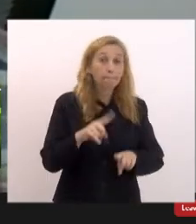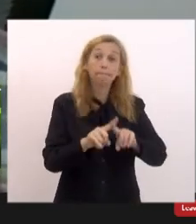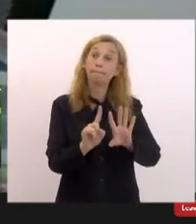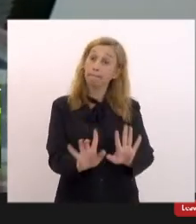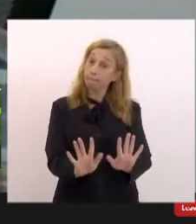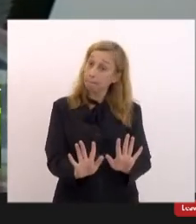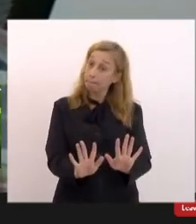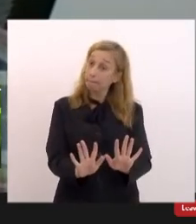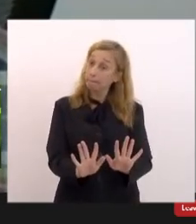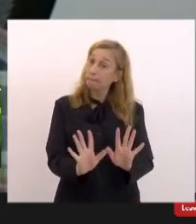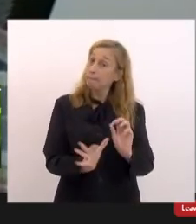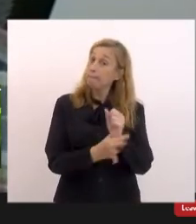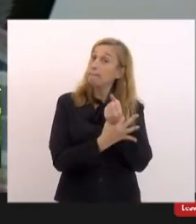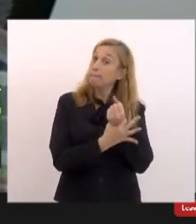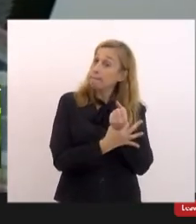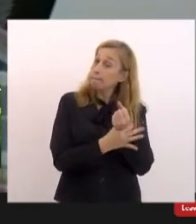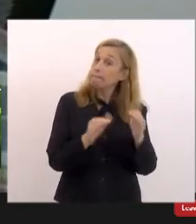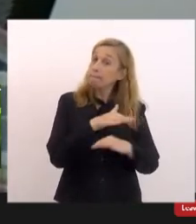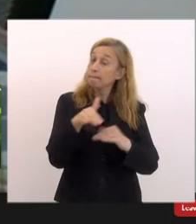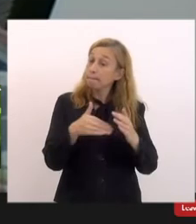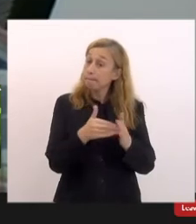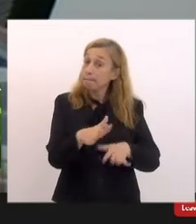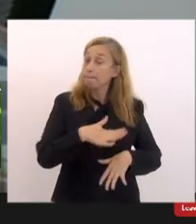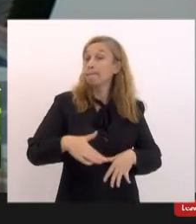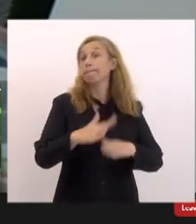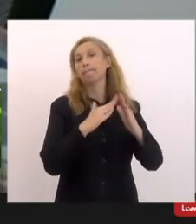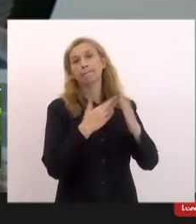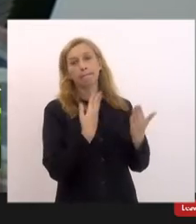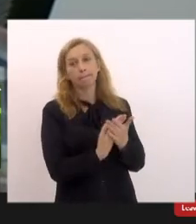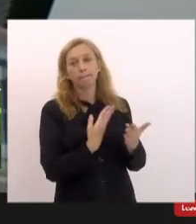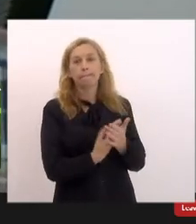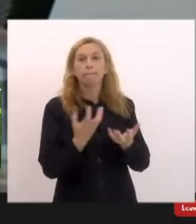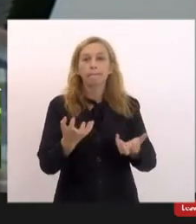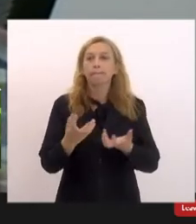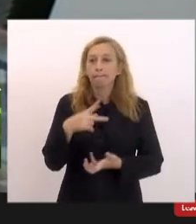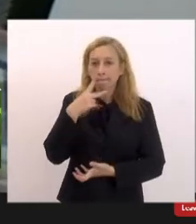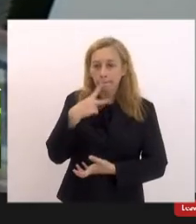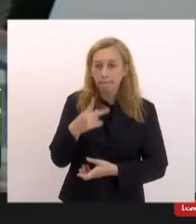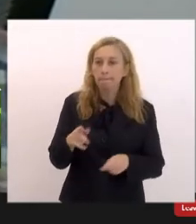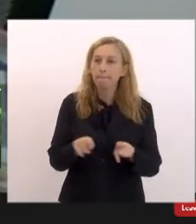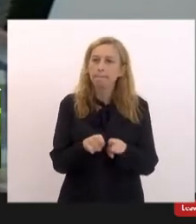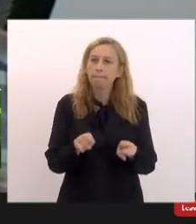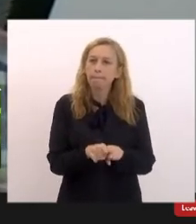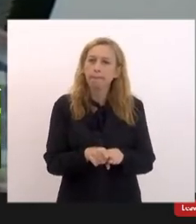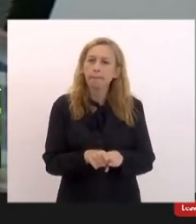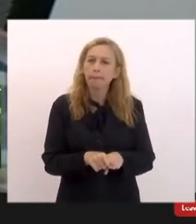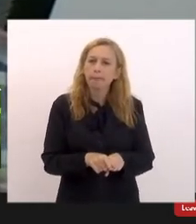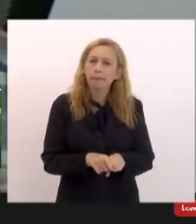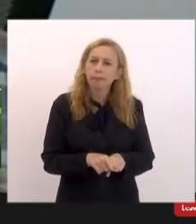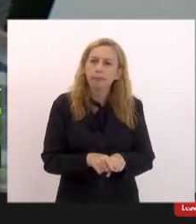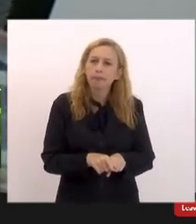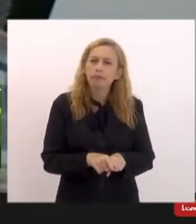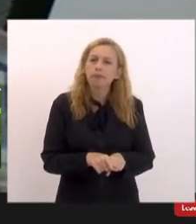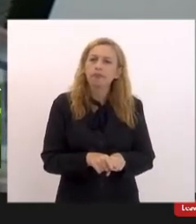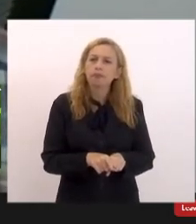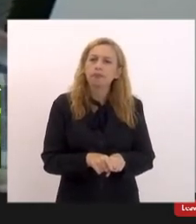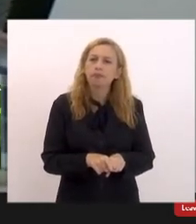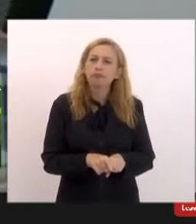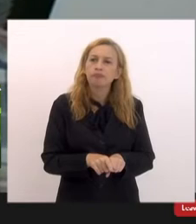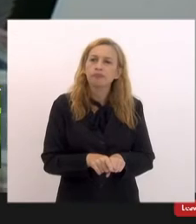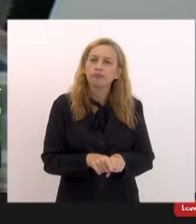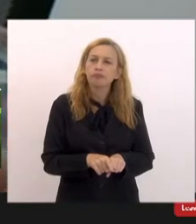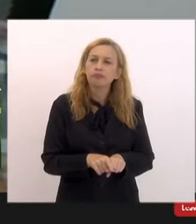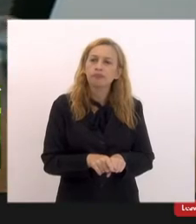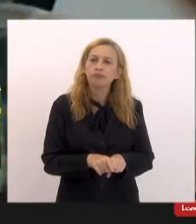com as garantias de segurança para toda a comunidade escolar. Eu queria ressaltar ainda essa dissociação entre casos